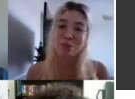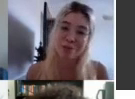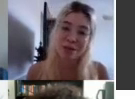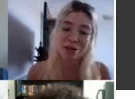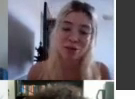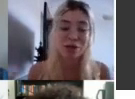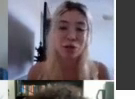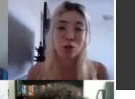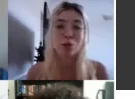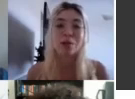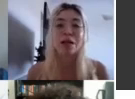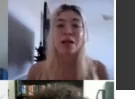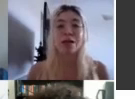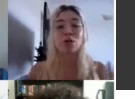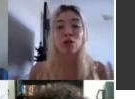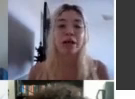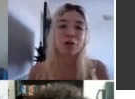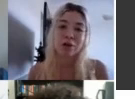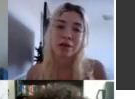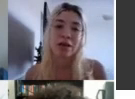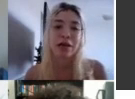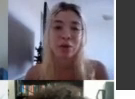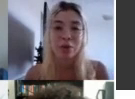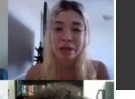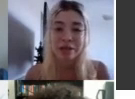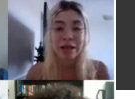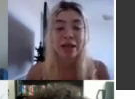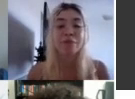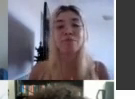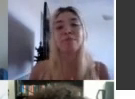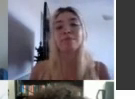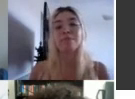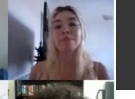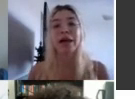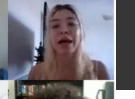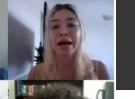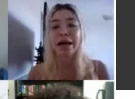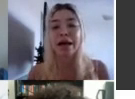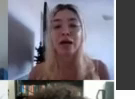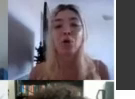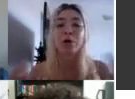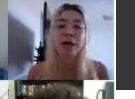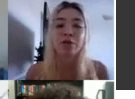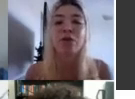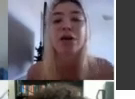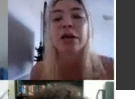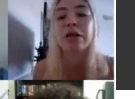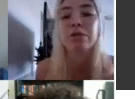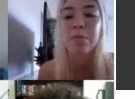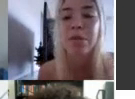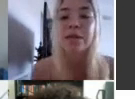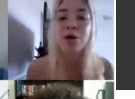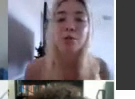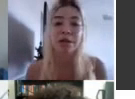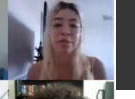não há possibilidade de mostrar todos, então coloquei dois aqui que eu apresentei. E o primeiro foi